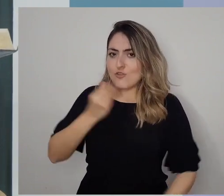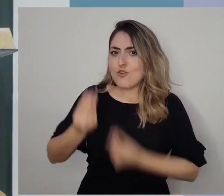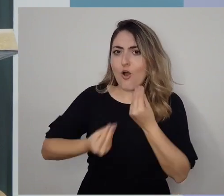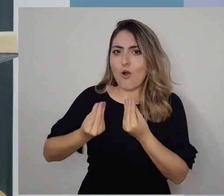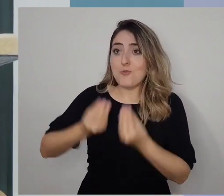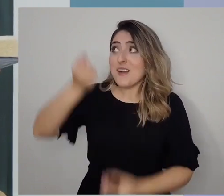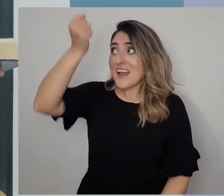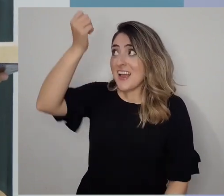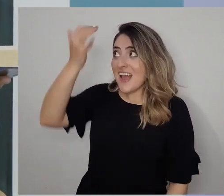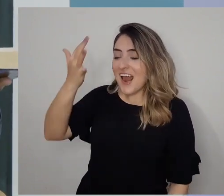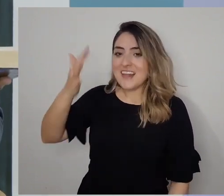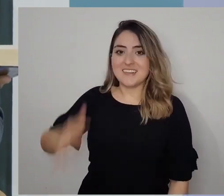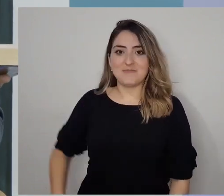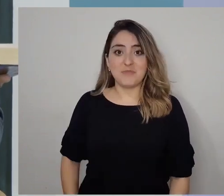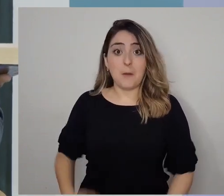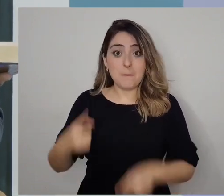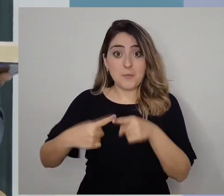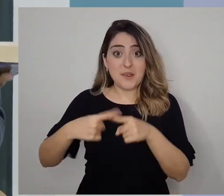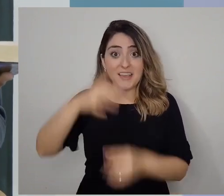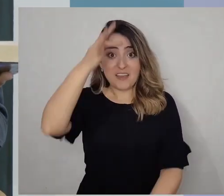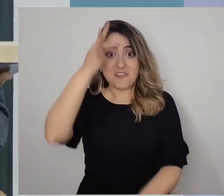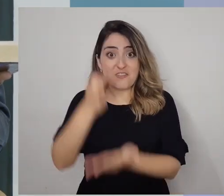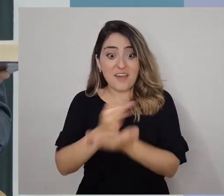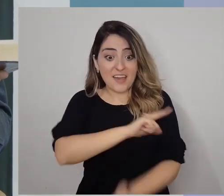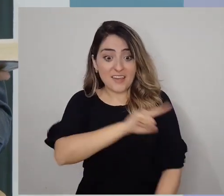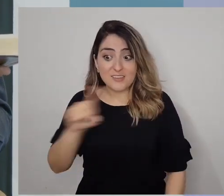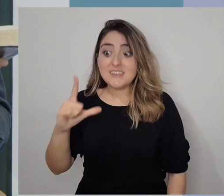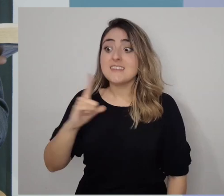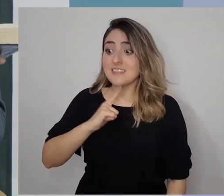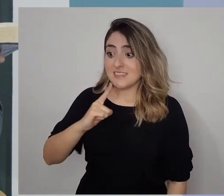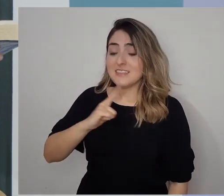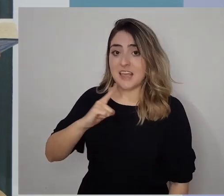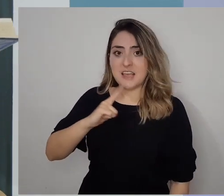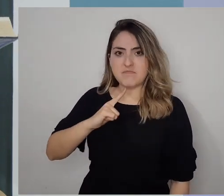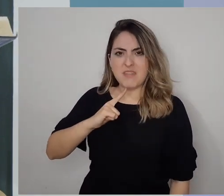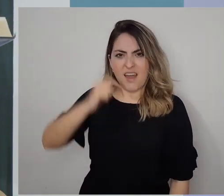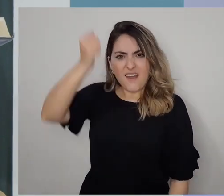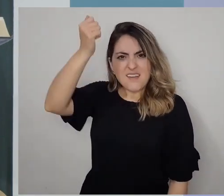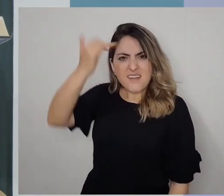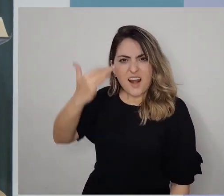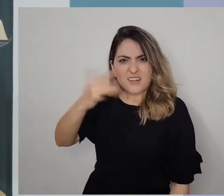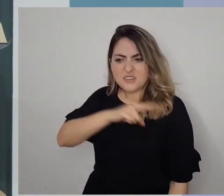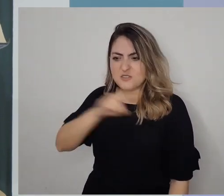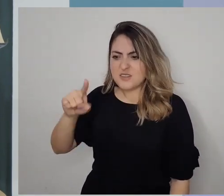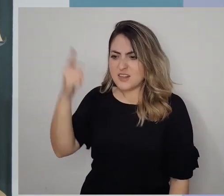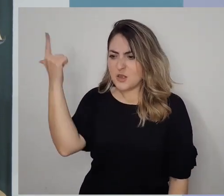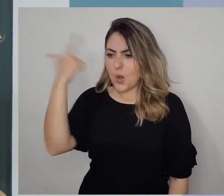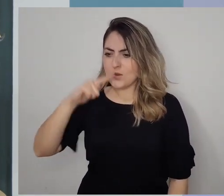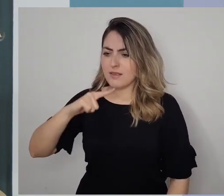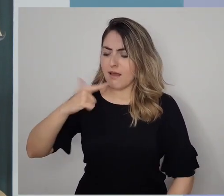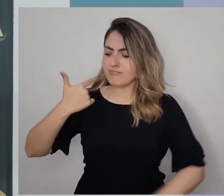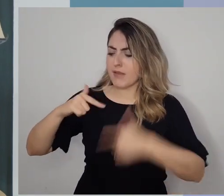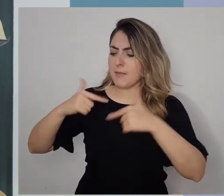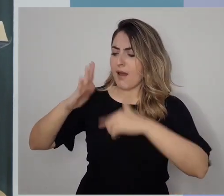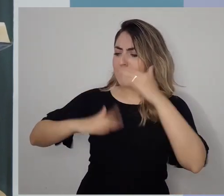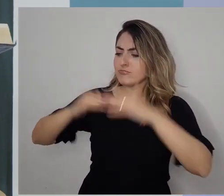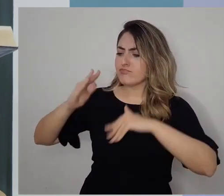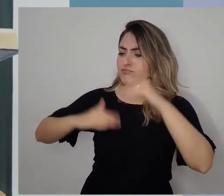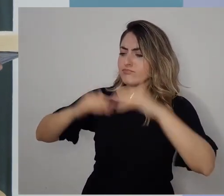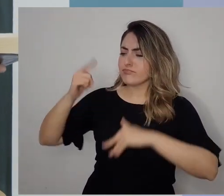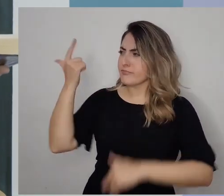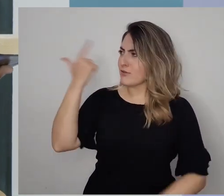fé. Isso não vem de vocês, é dom de Deus, não de obras para que ninguém se glorie, pois